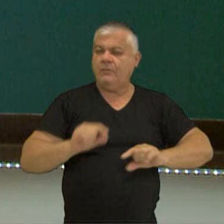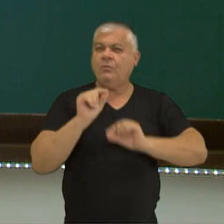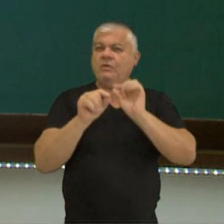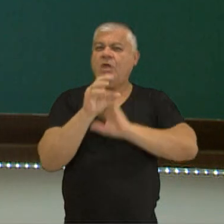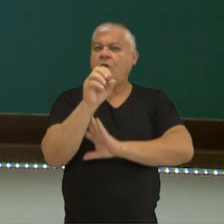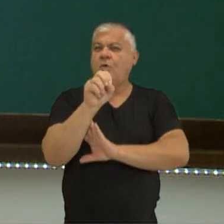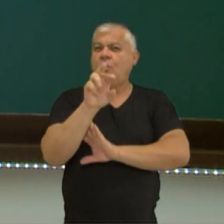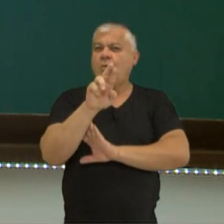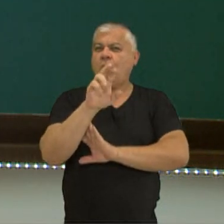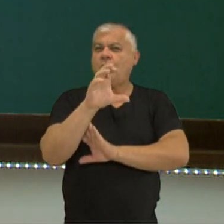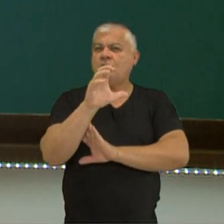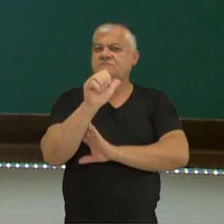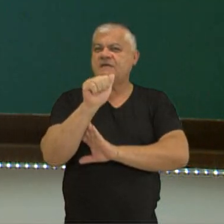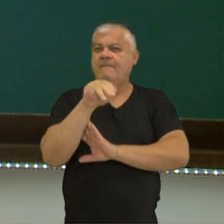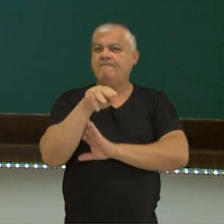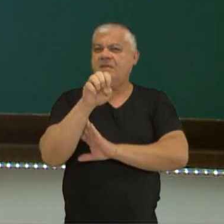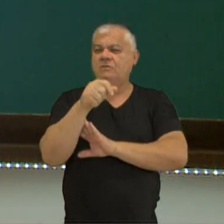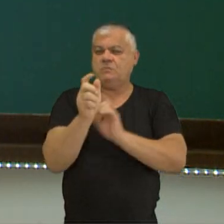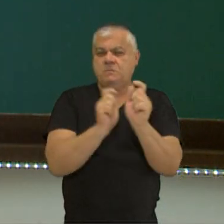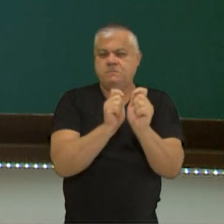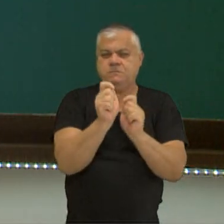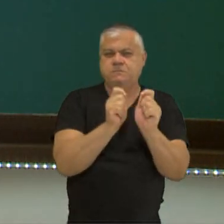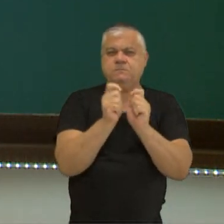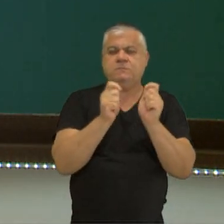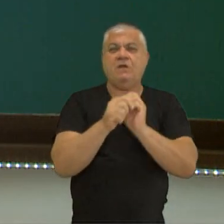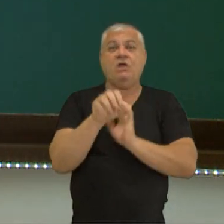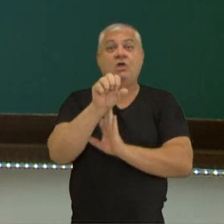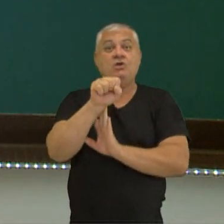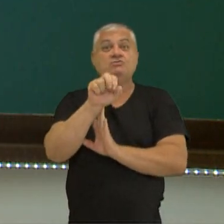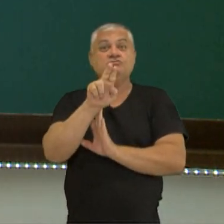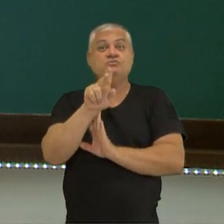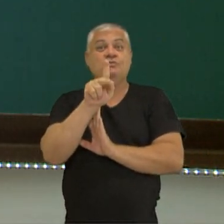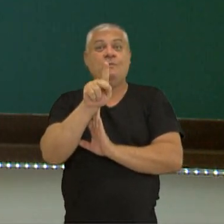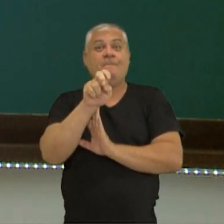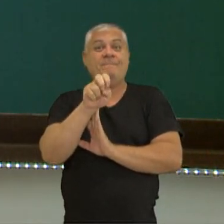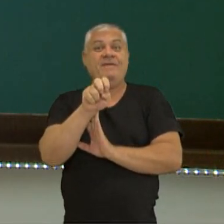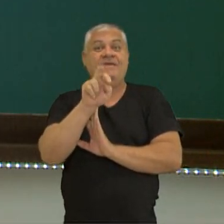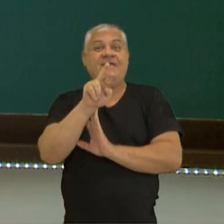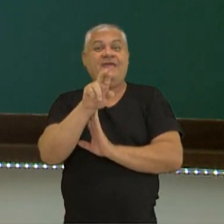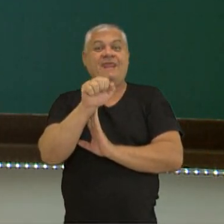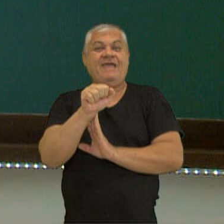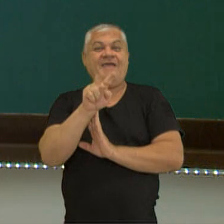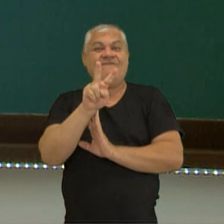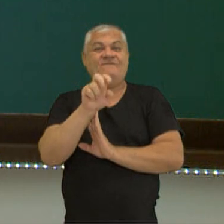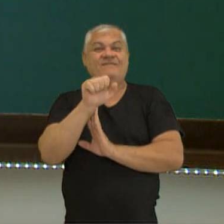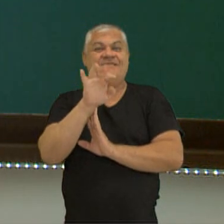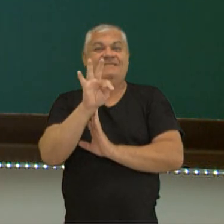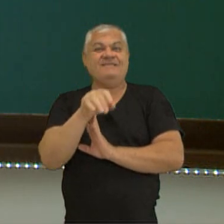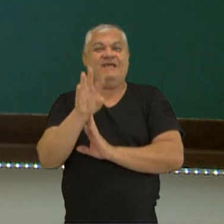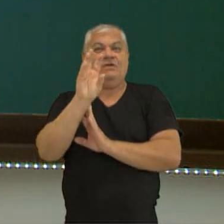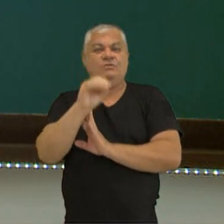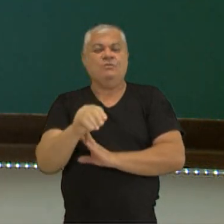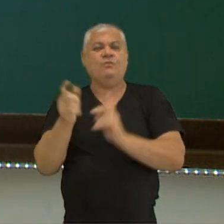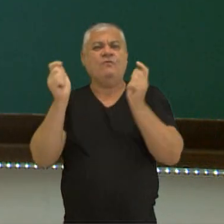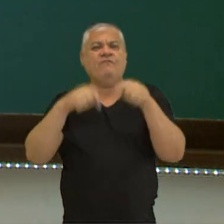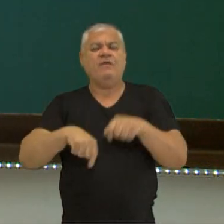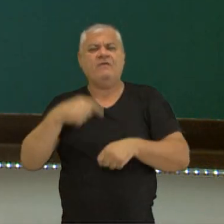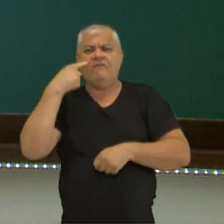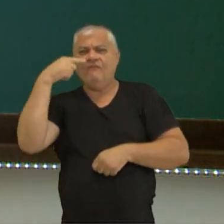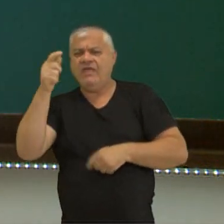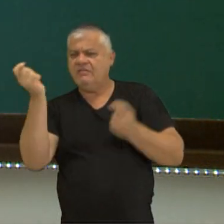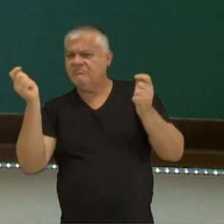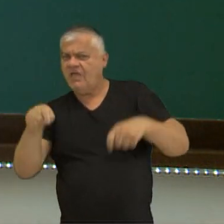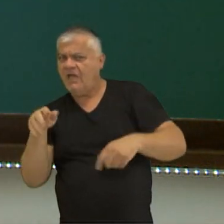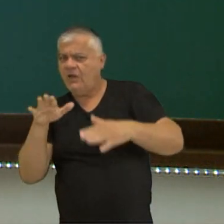orçamento superavitário, a gente já falou sobre ele, mas não com esse termo, né? Identificar os possíveis investimentos